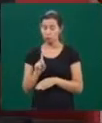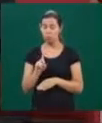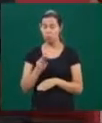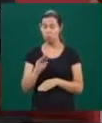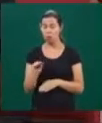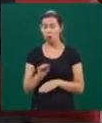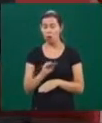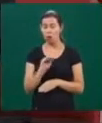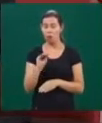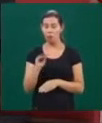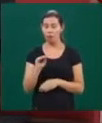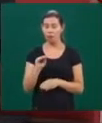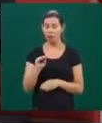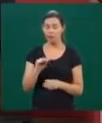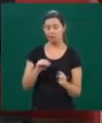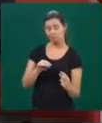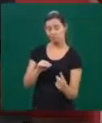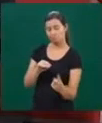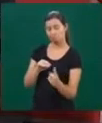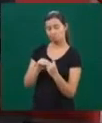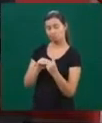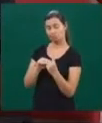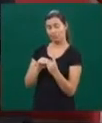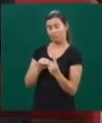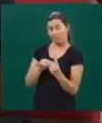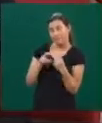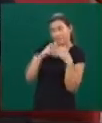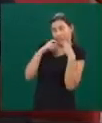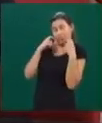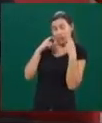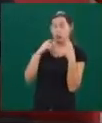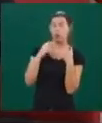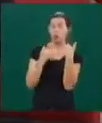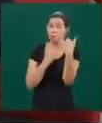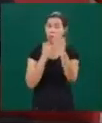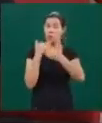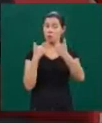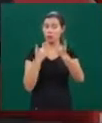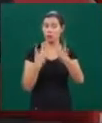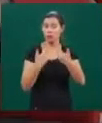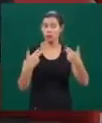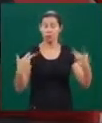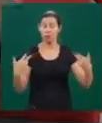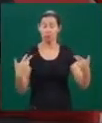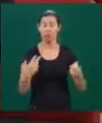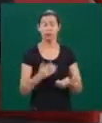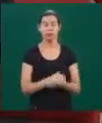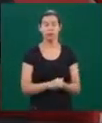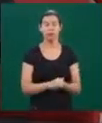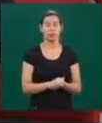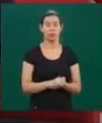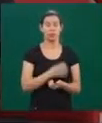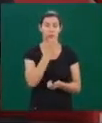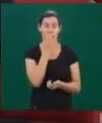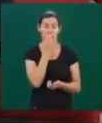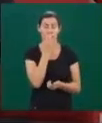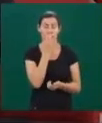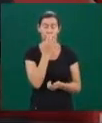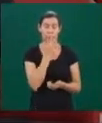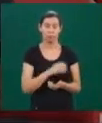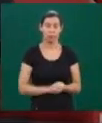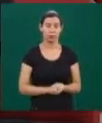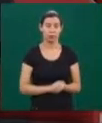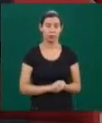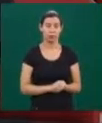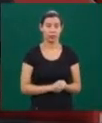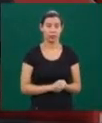de estar lidando com alguns adultos, com os adultos. Mas com brinquedos, com bichinhos, às vezes até com o cachorro da casa,